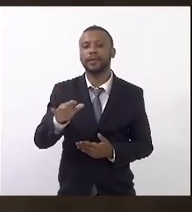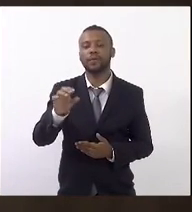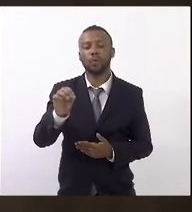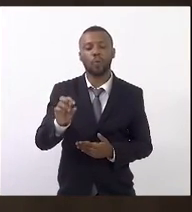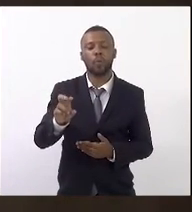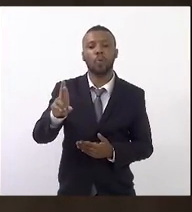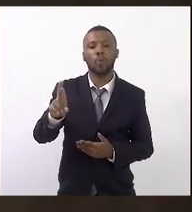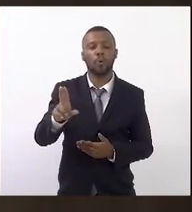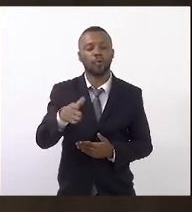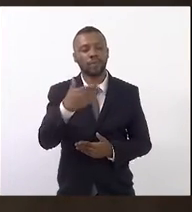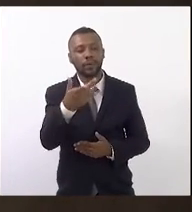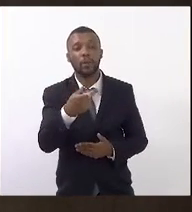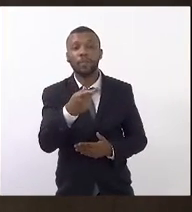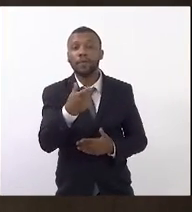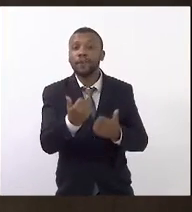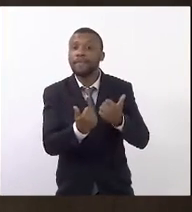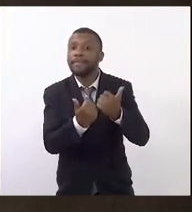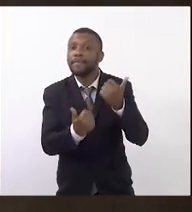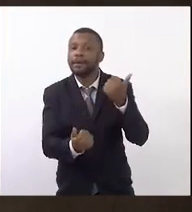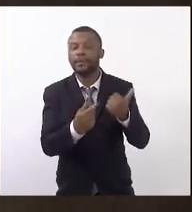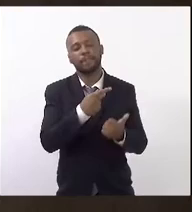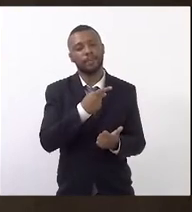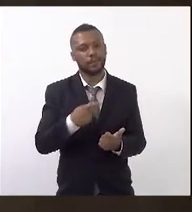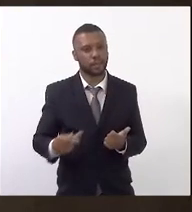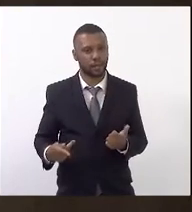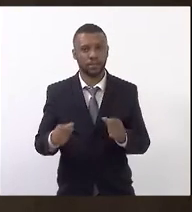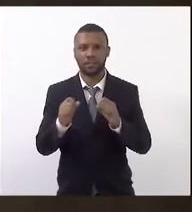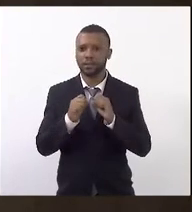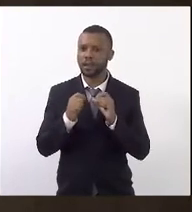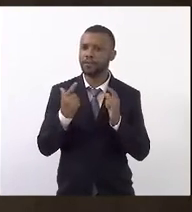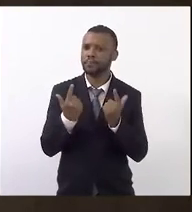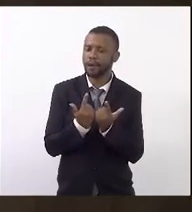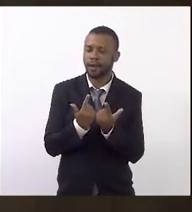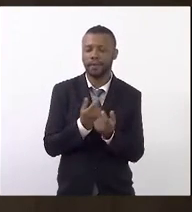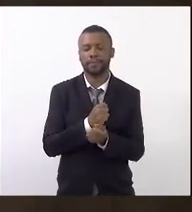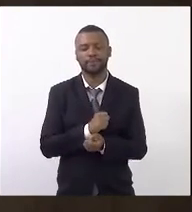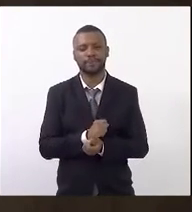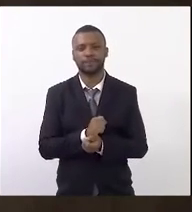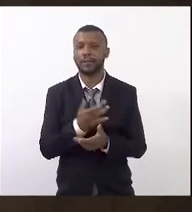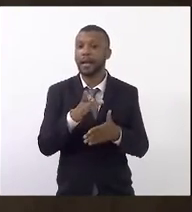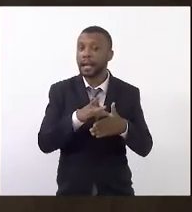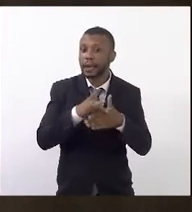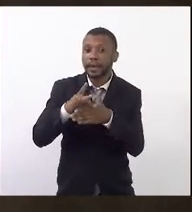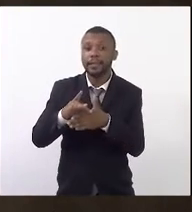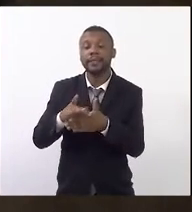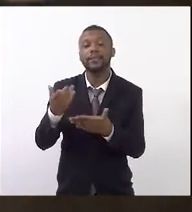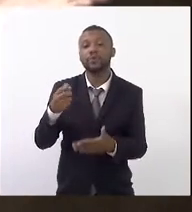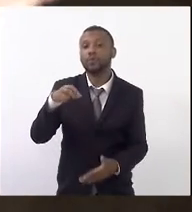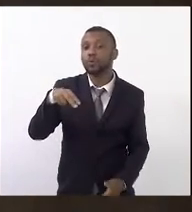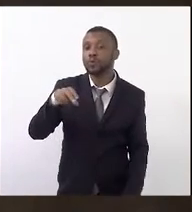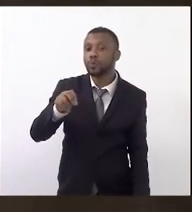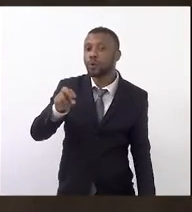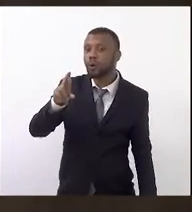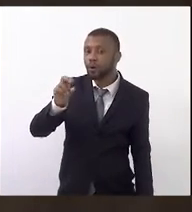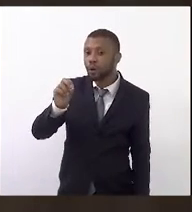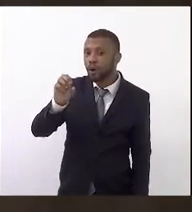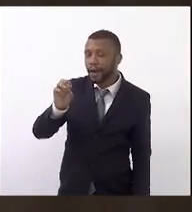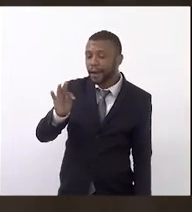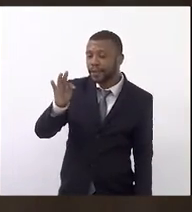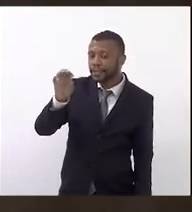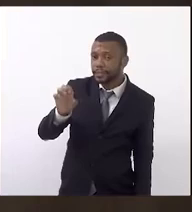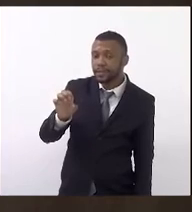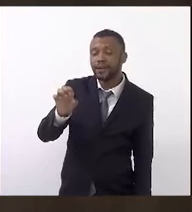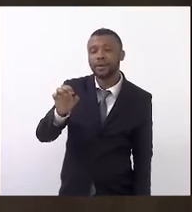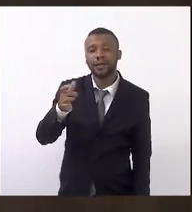vice-presidente da Assembleia Legislativa, líder do Noroeste Fluminense, da bancada do Noroeste